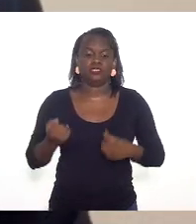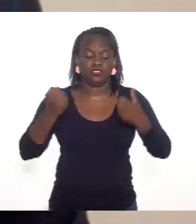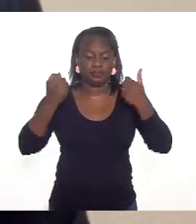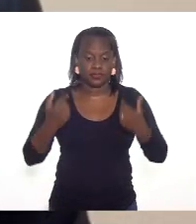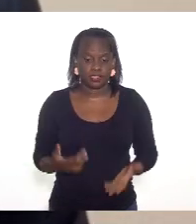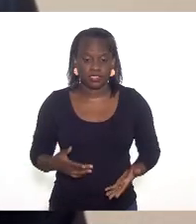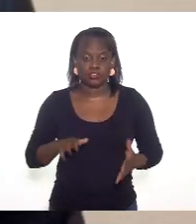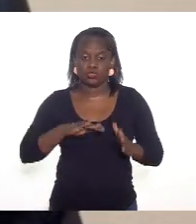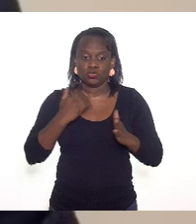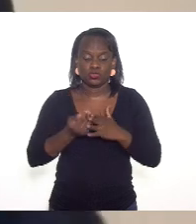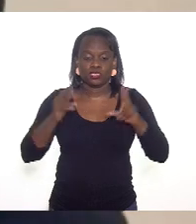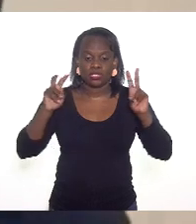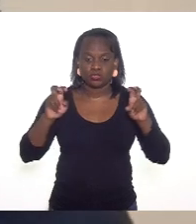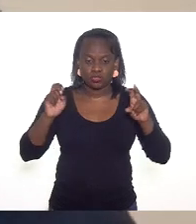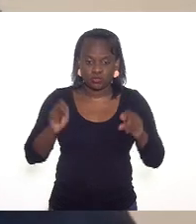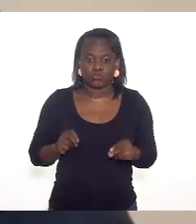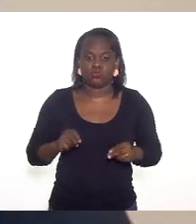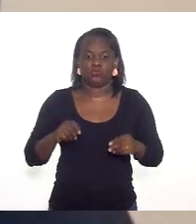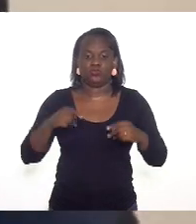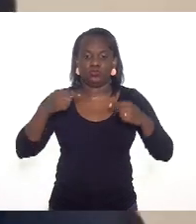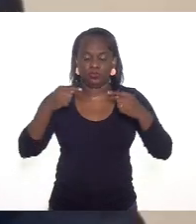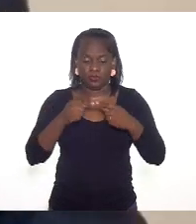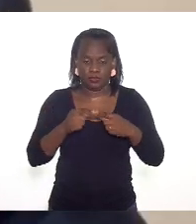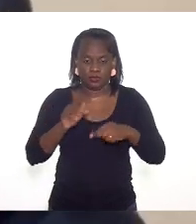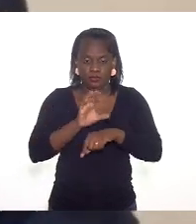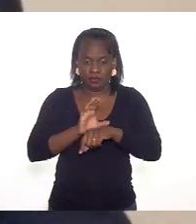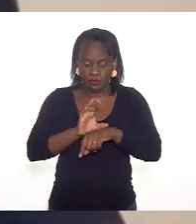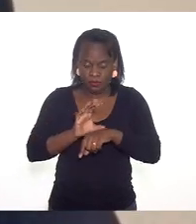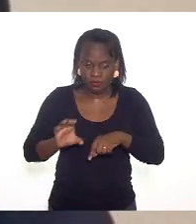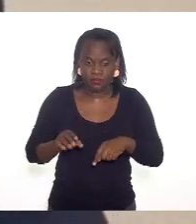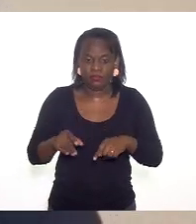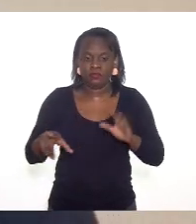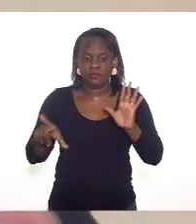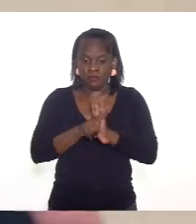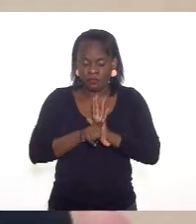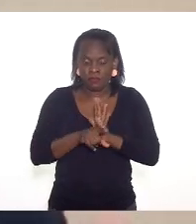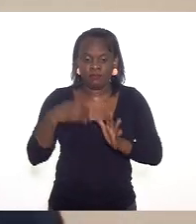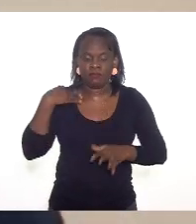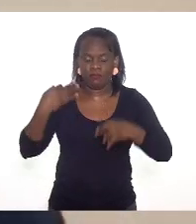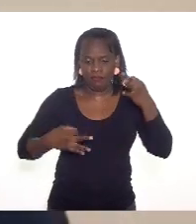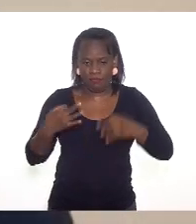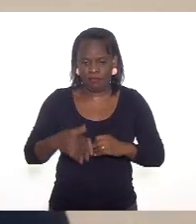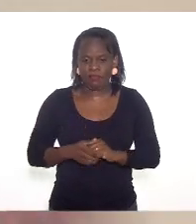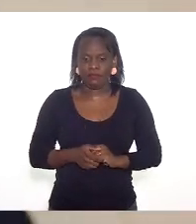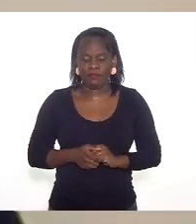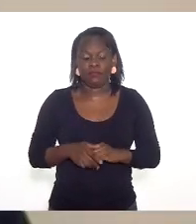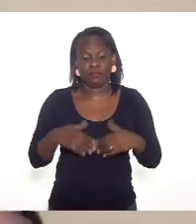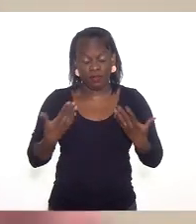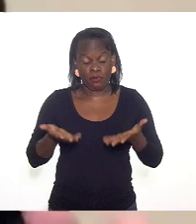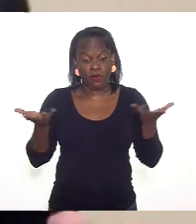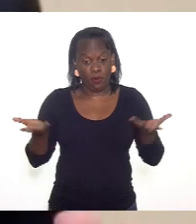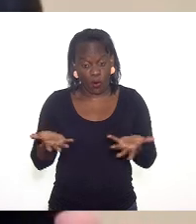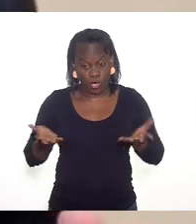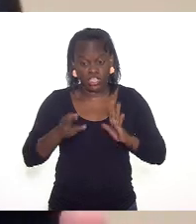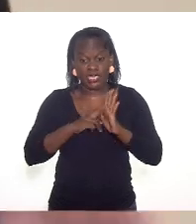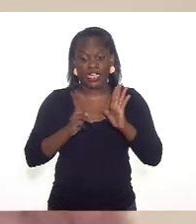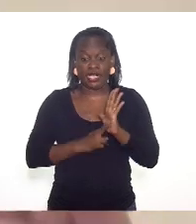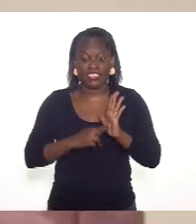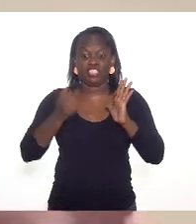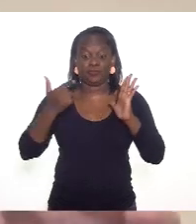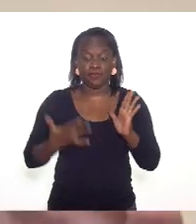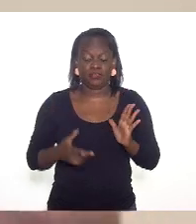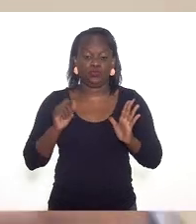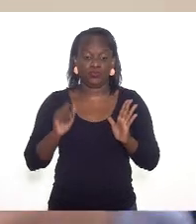manifestar sobre todos os assuntos, quanto esse aspecto constitucional, legal e jurídico. Então, hoje, o regimento